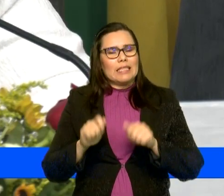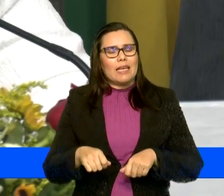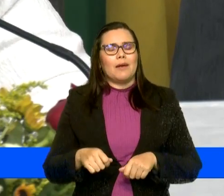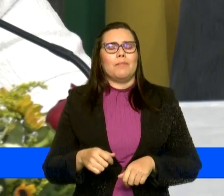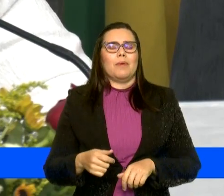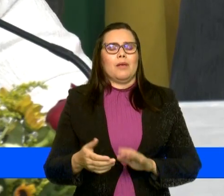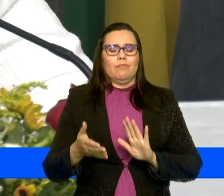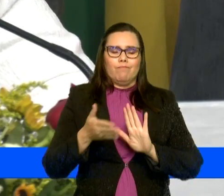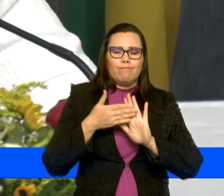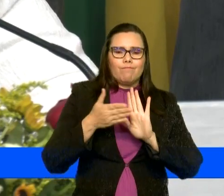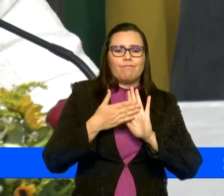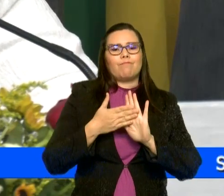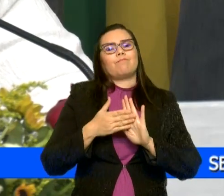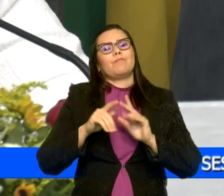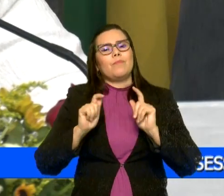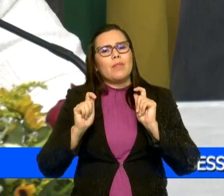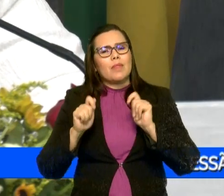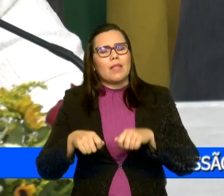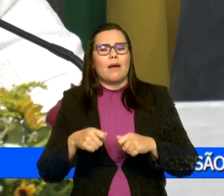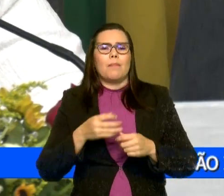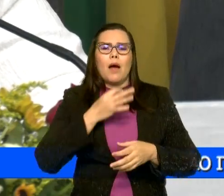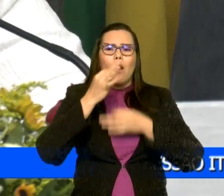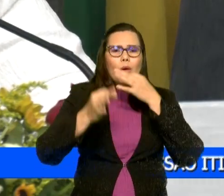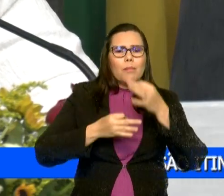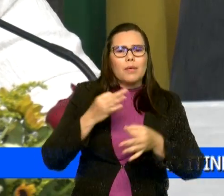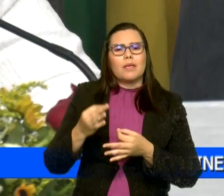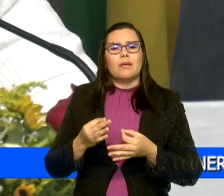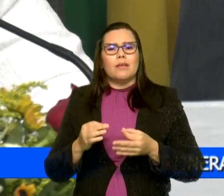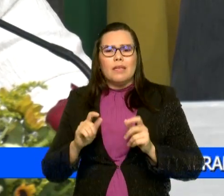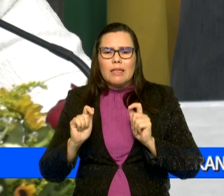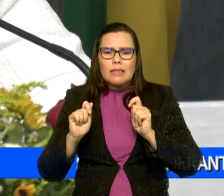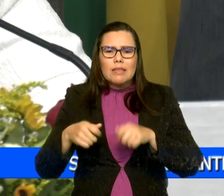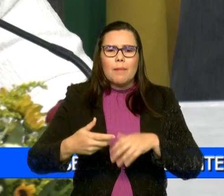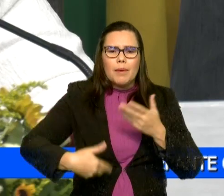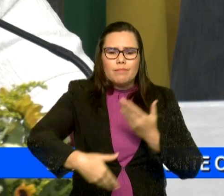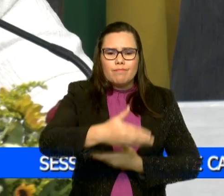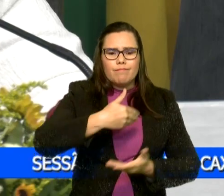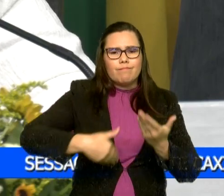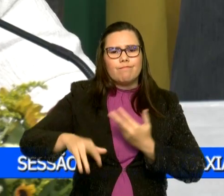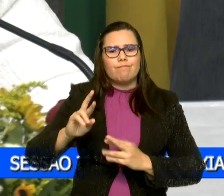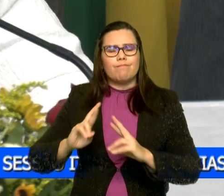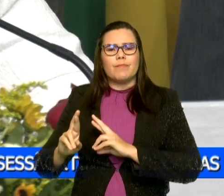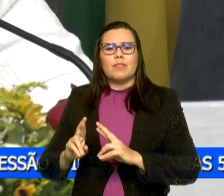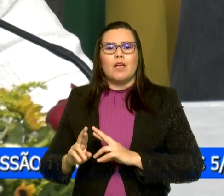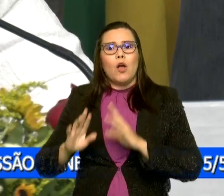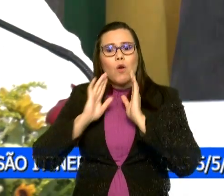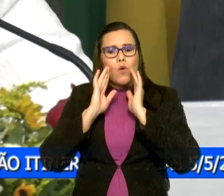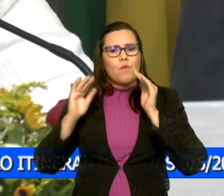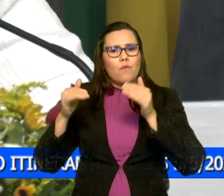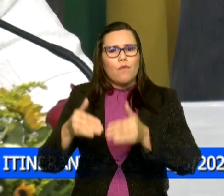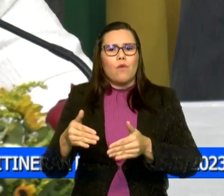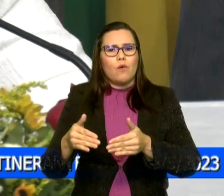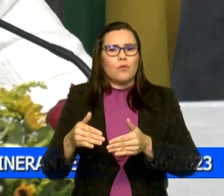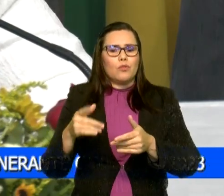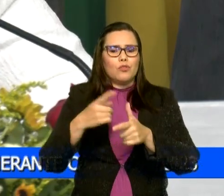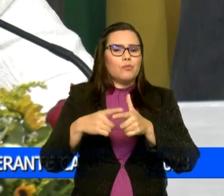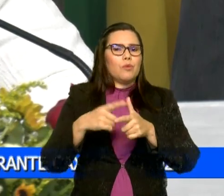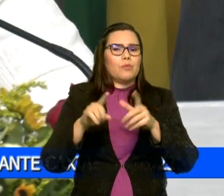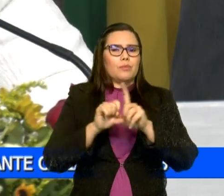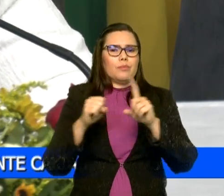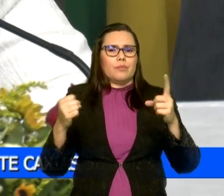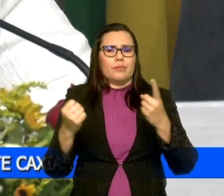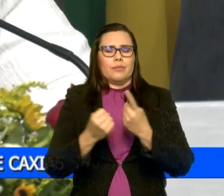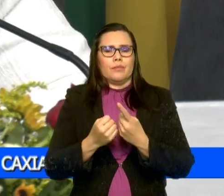propositiva dos grandes temas do Estado, em sintonia com as questões sociais fundamentais. Como eu já